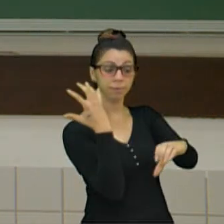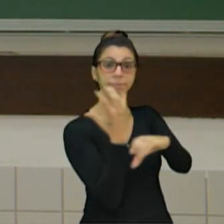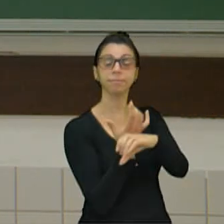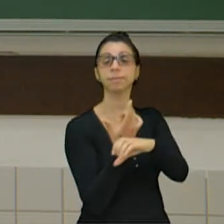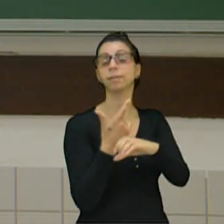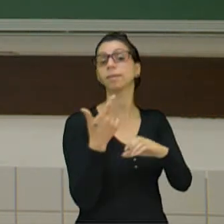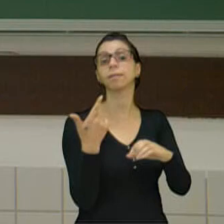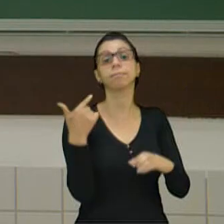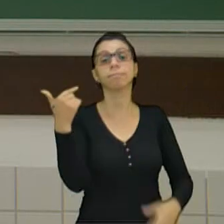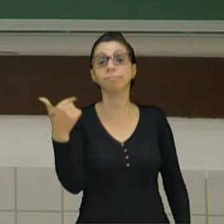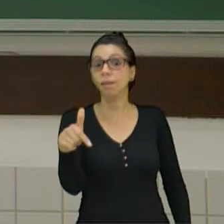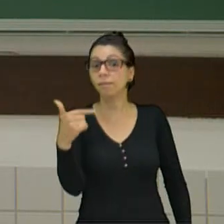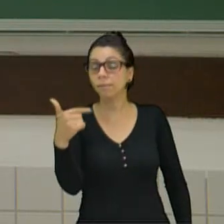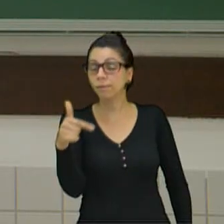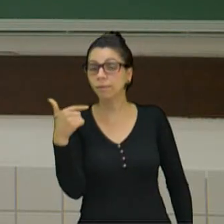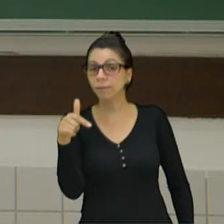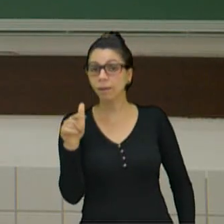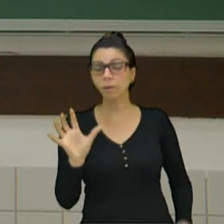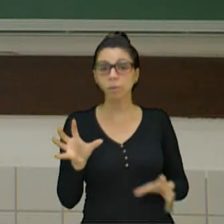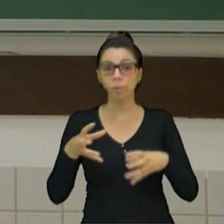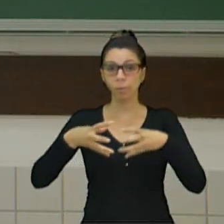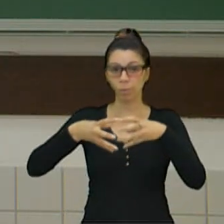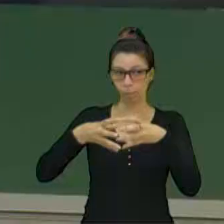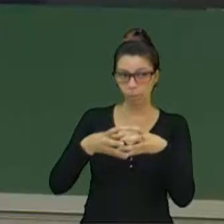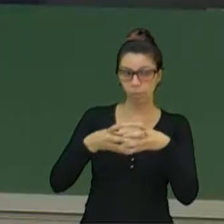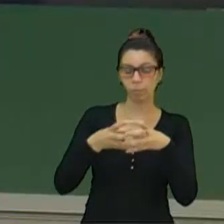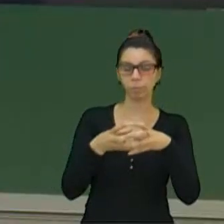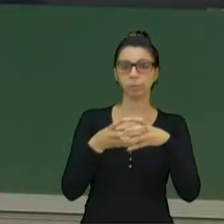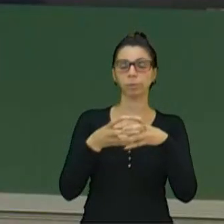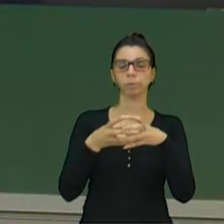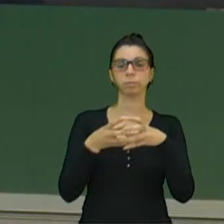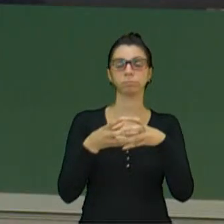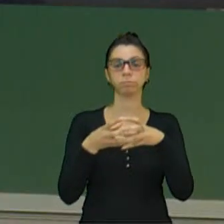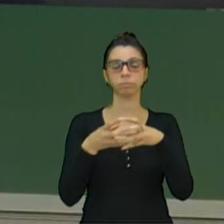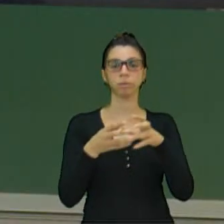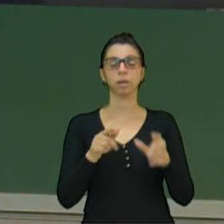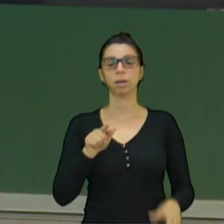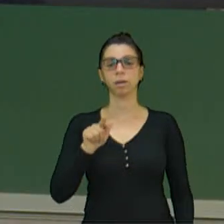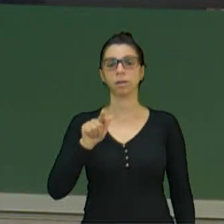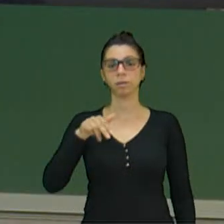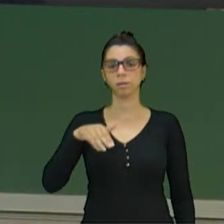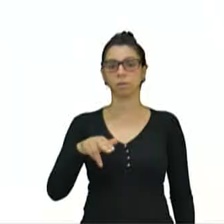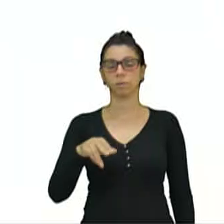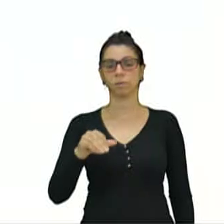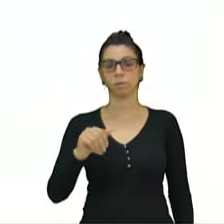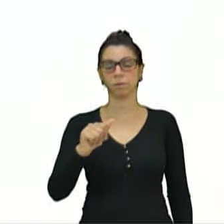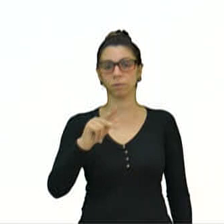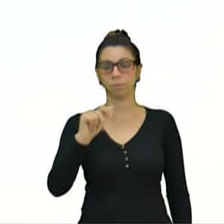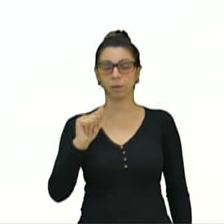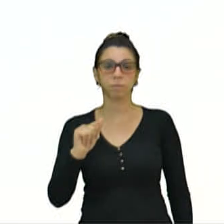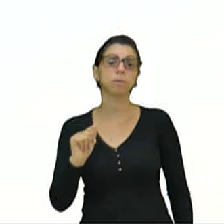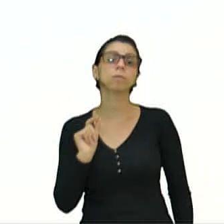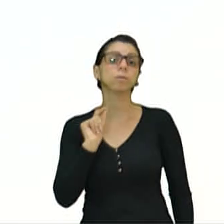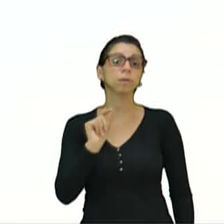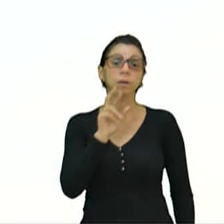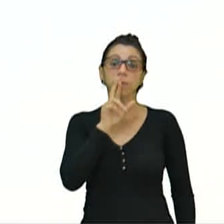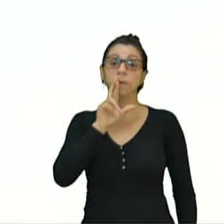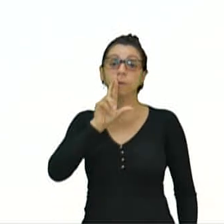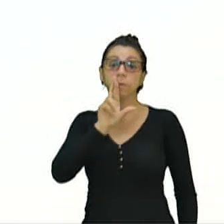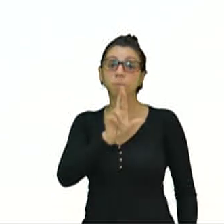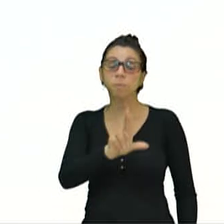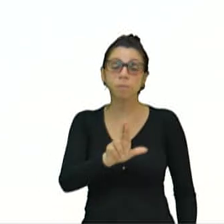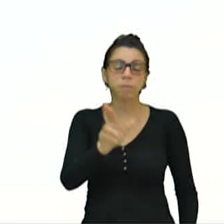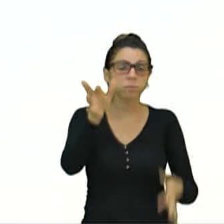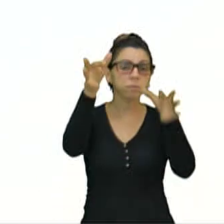está presente no grupo das gimnospermas. A resposta certa é a letra D, flores. Então elas